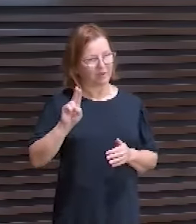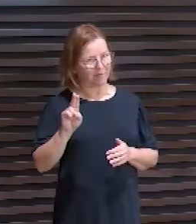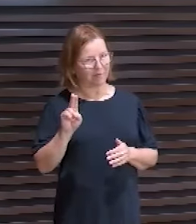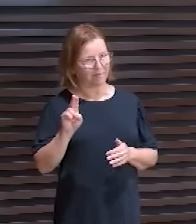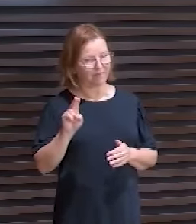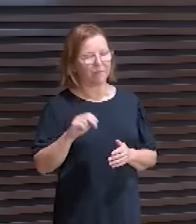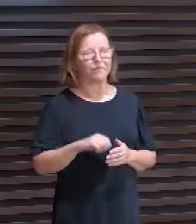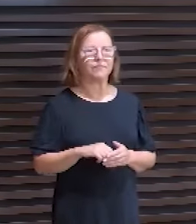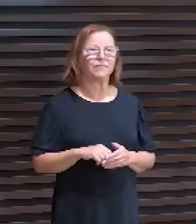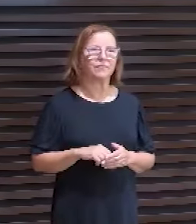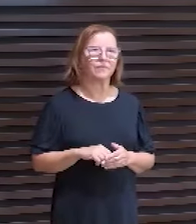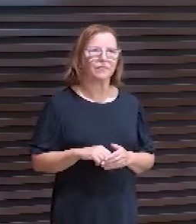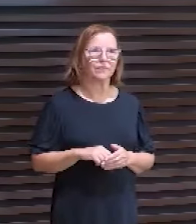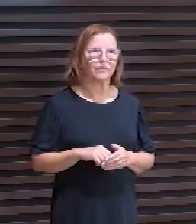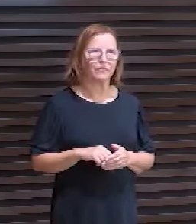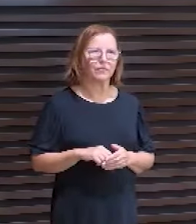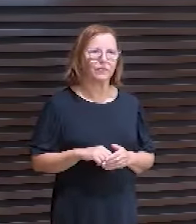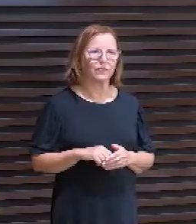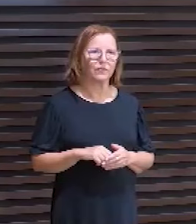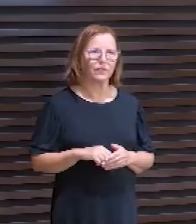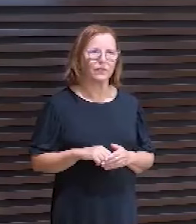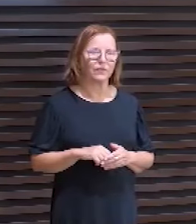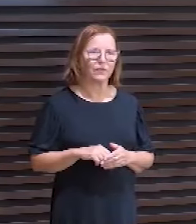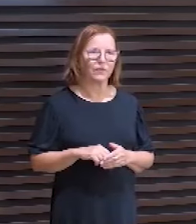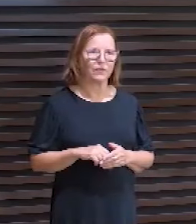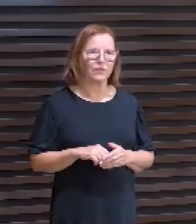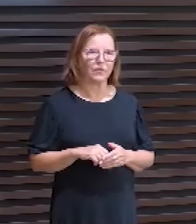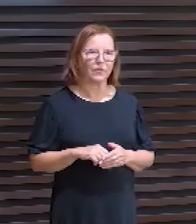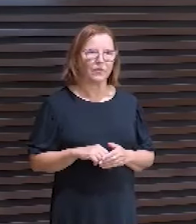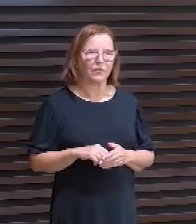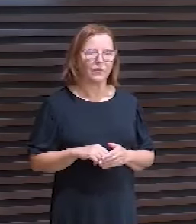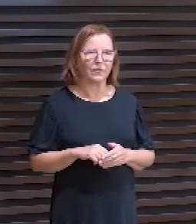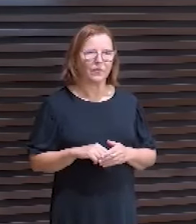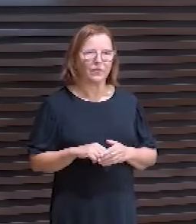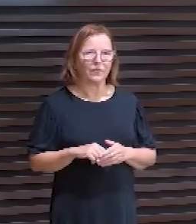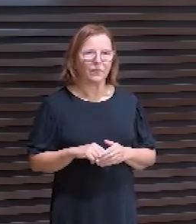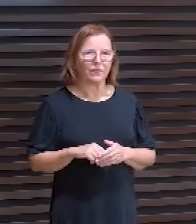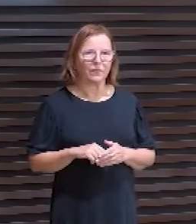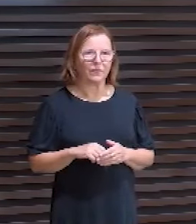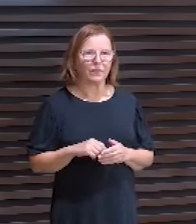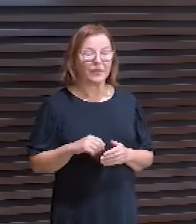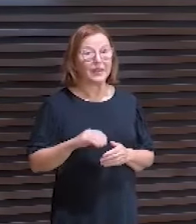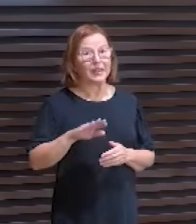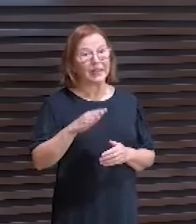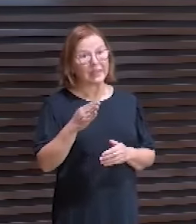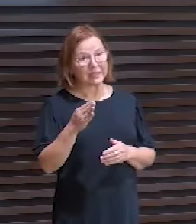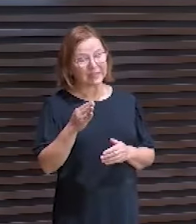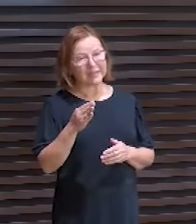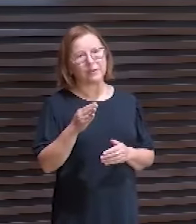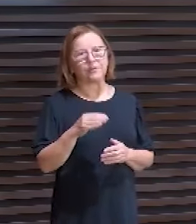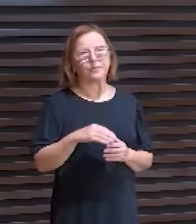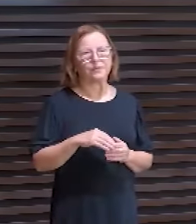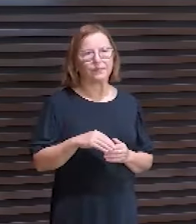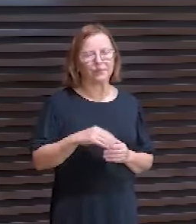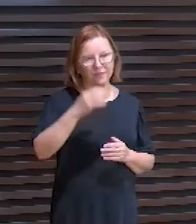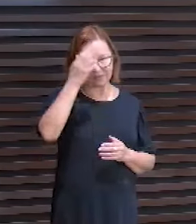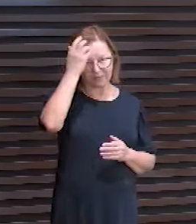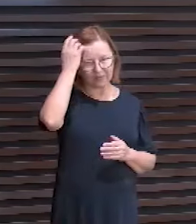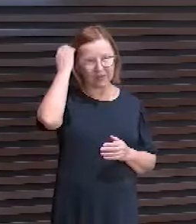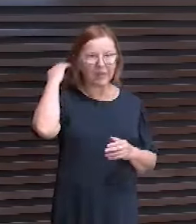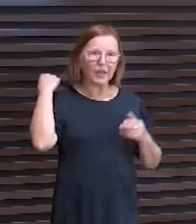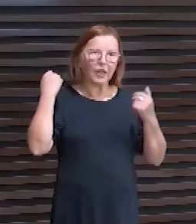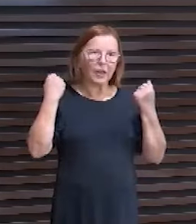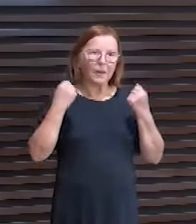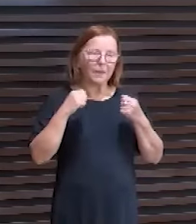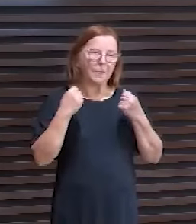definir o nosso mérito por somos na opinião dos outros viveremos com base na verdade de